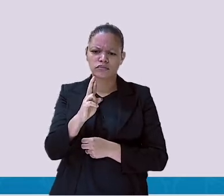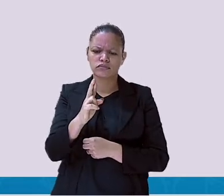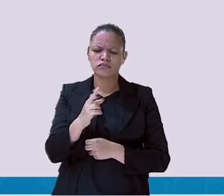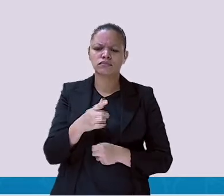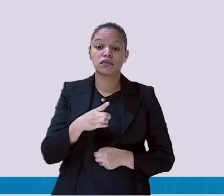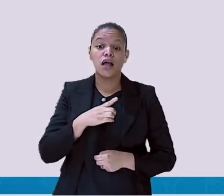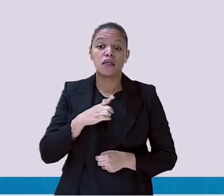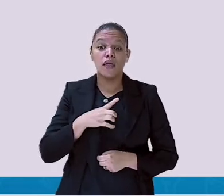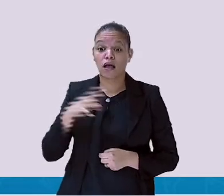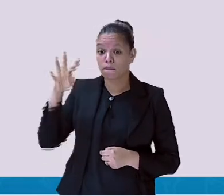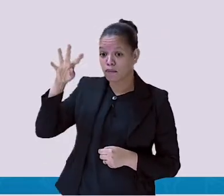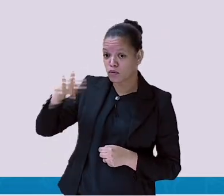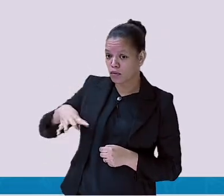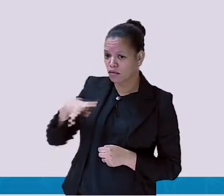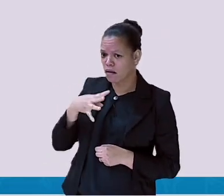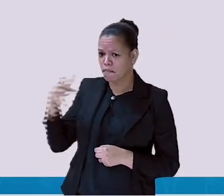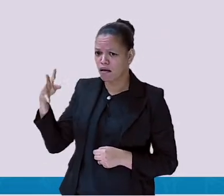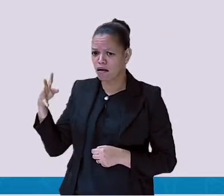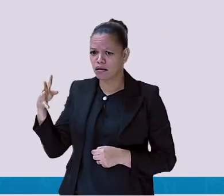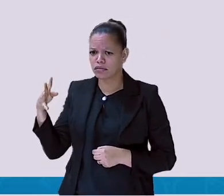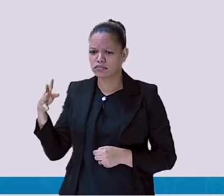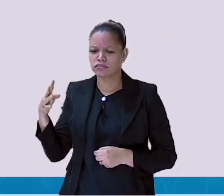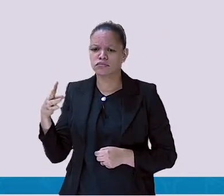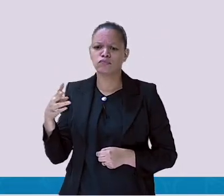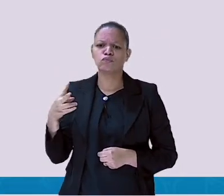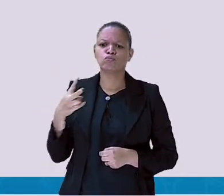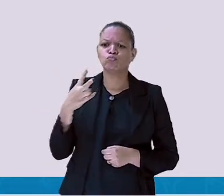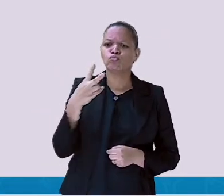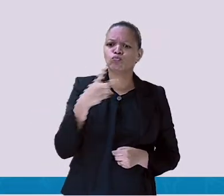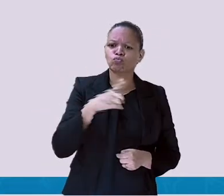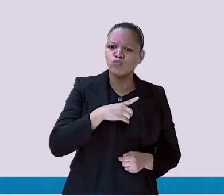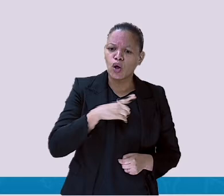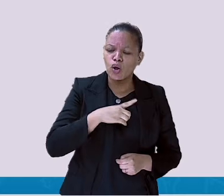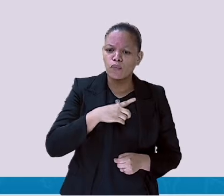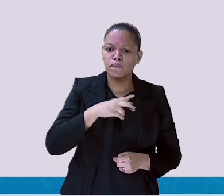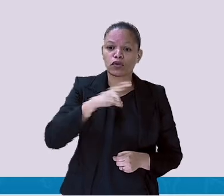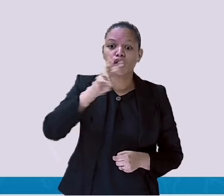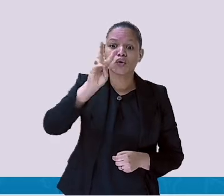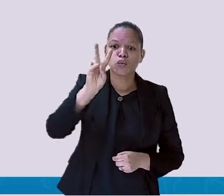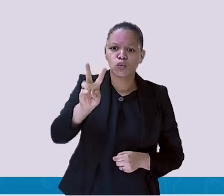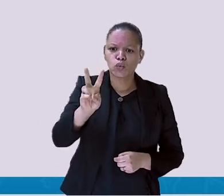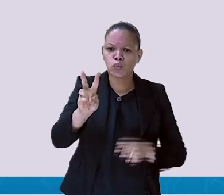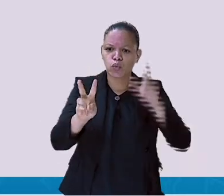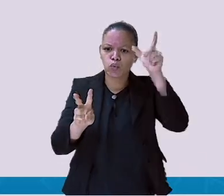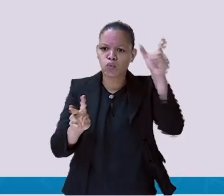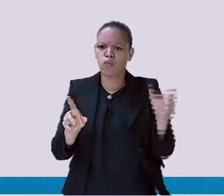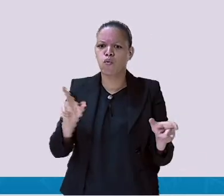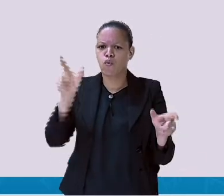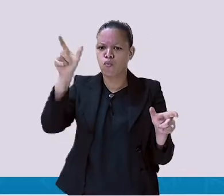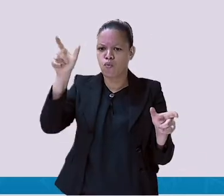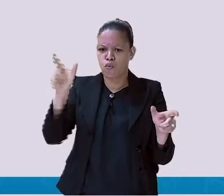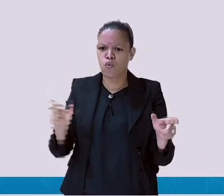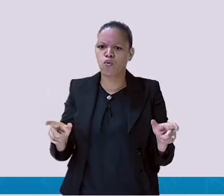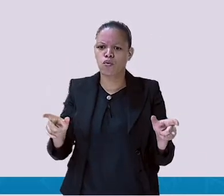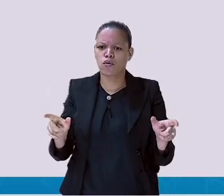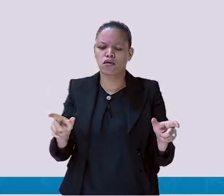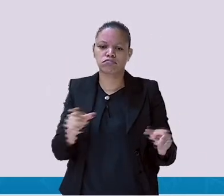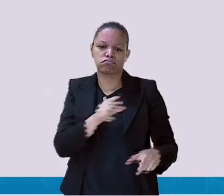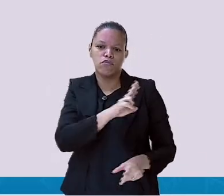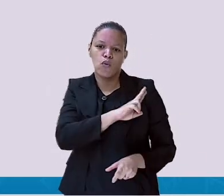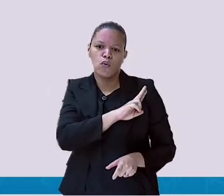2 colunas, tá? Onde está escrito aqui o nome, aqui medida de comprimento da